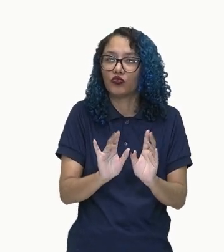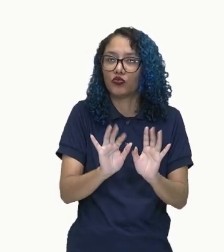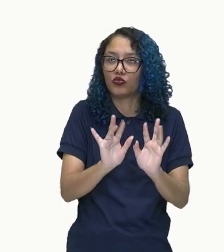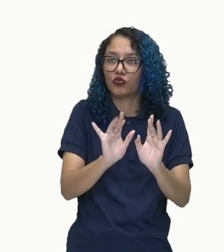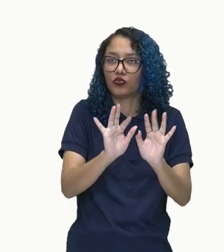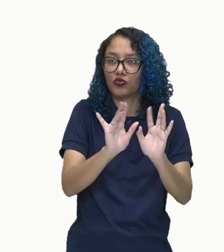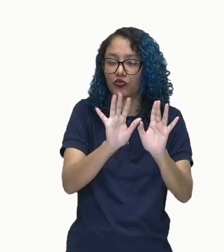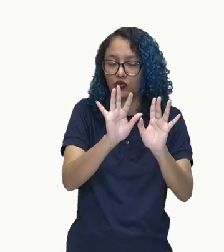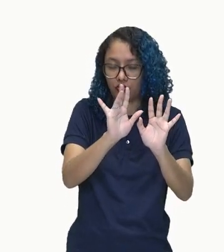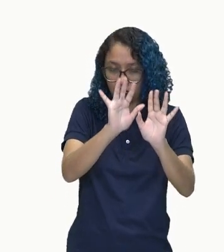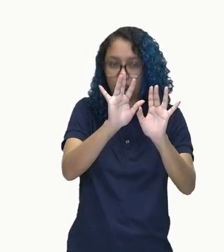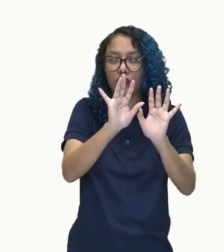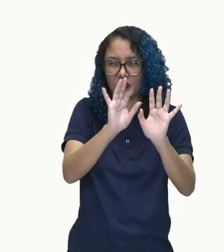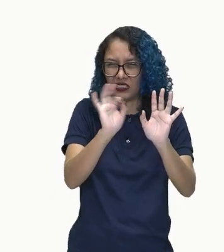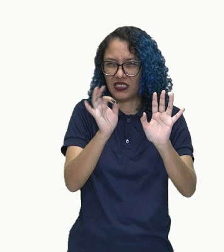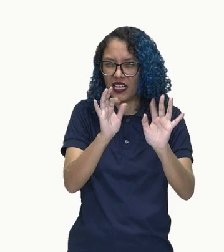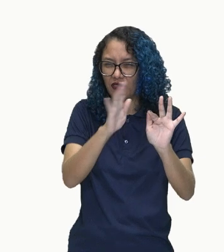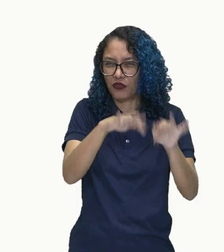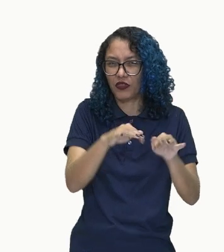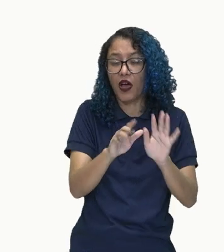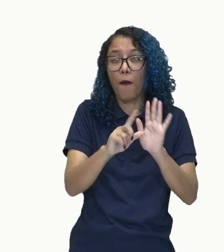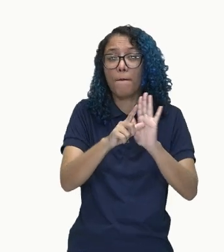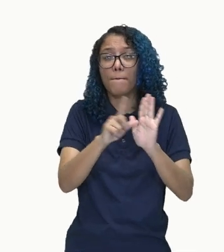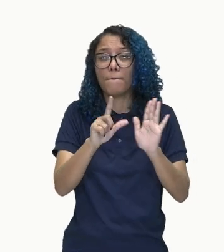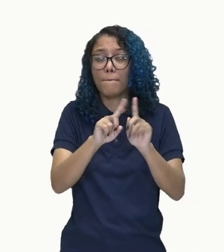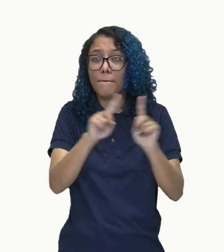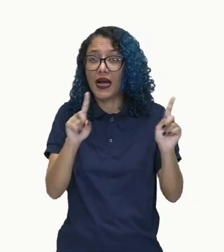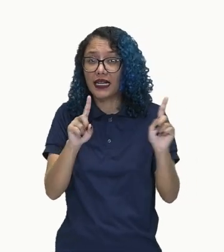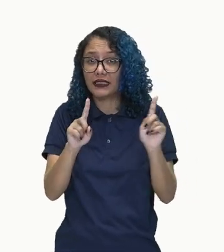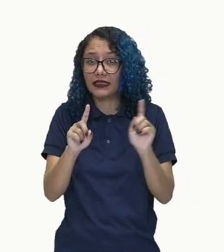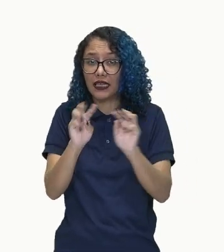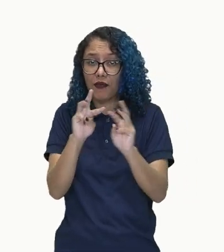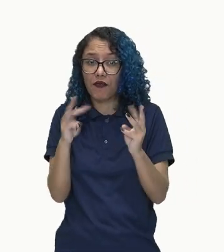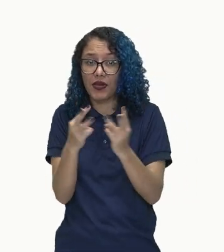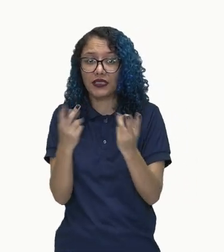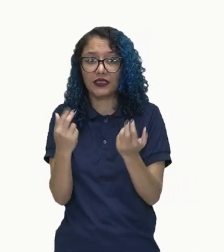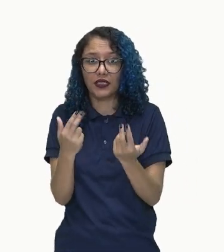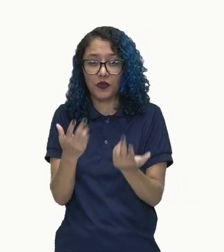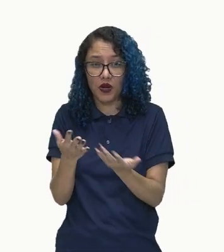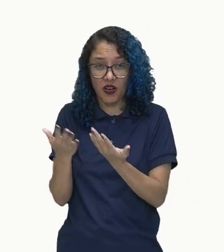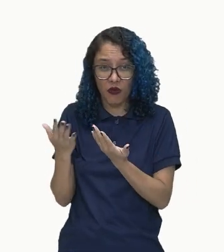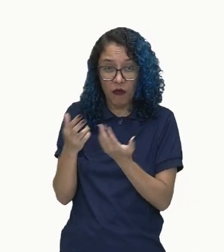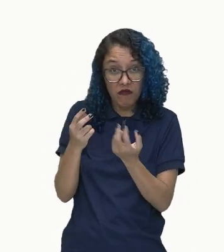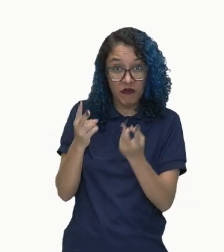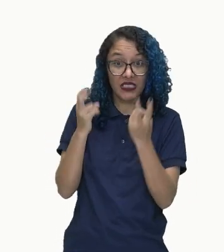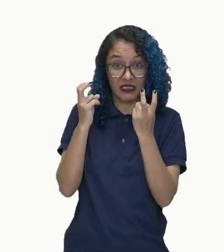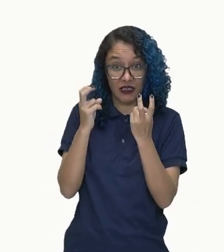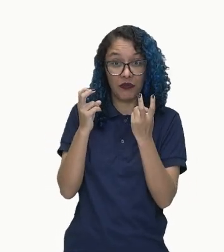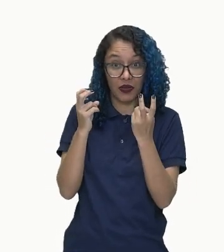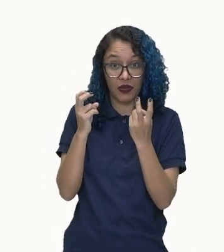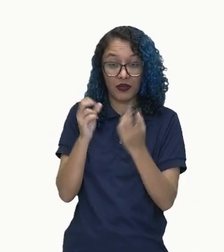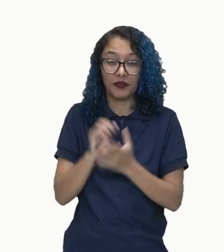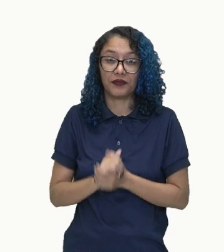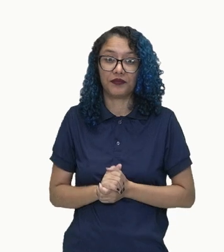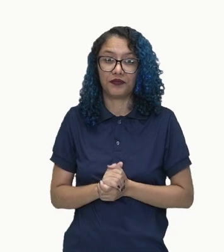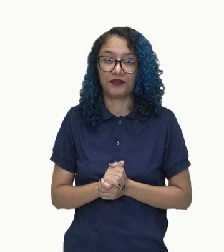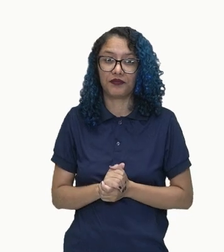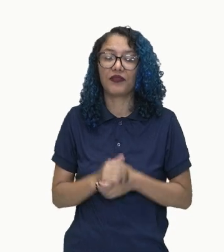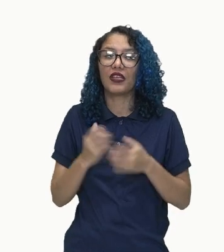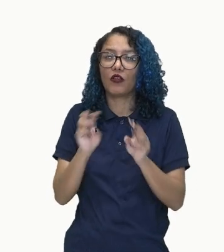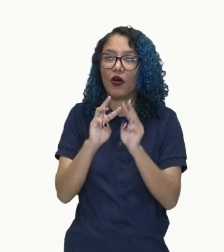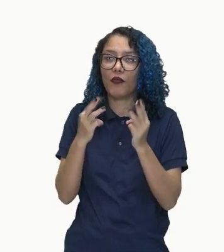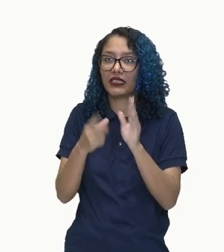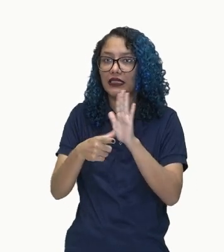massa ela continua sendo a mesma. Vocês estão percebendo aí na balança, né? Então, a massa antes e depois